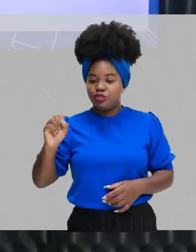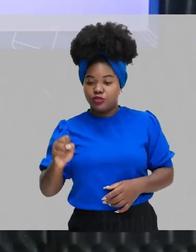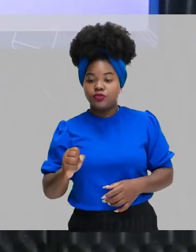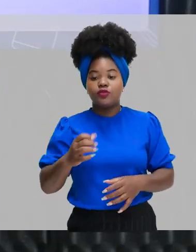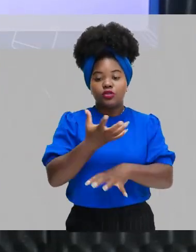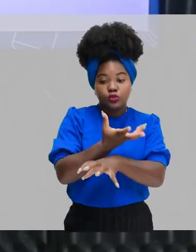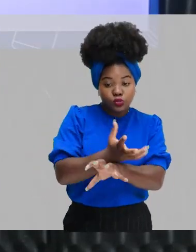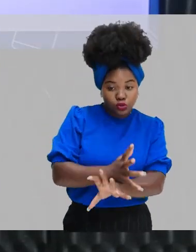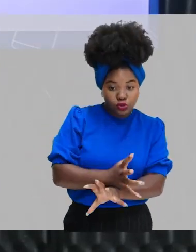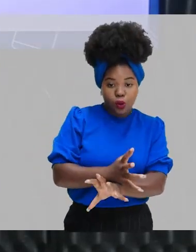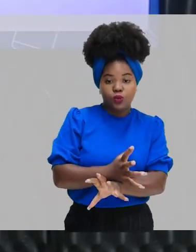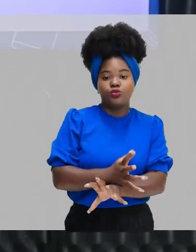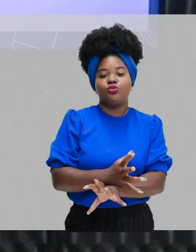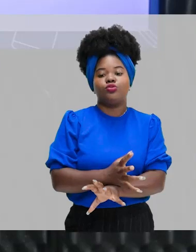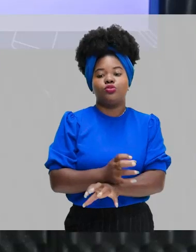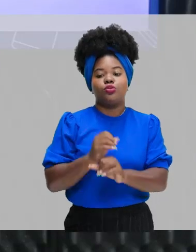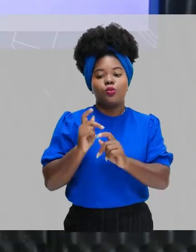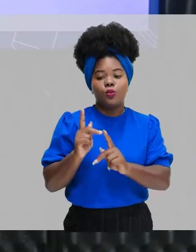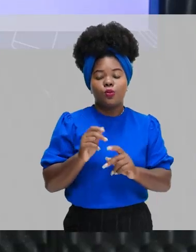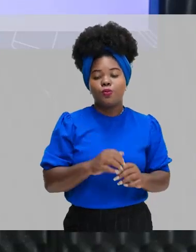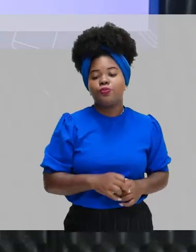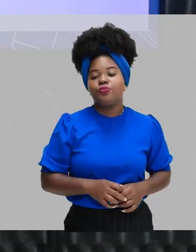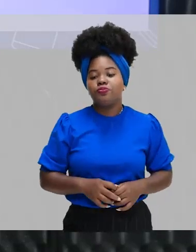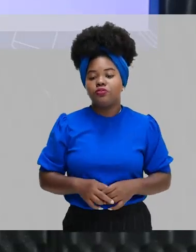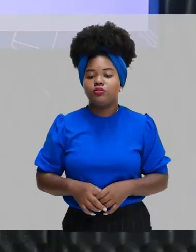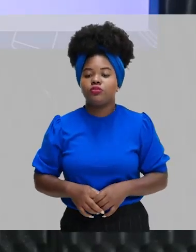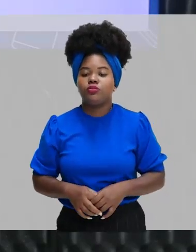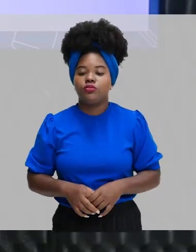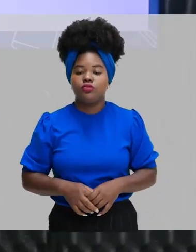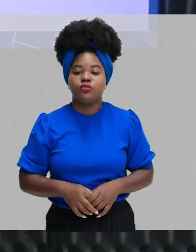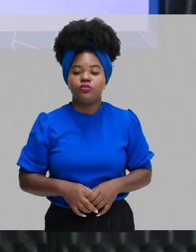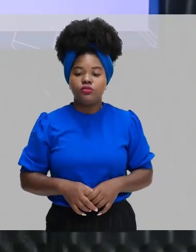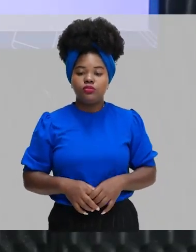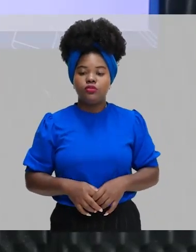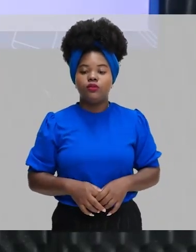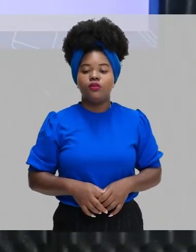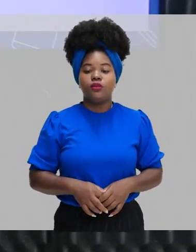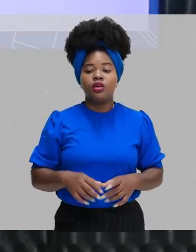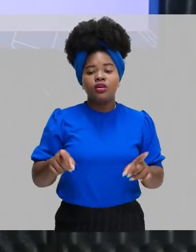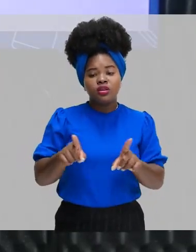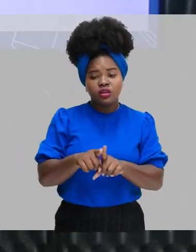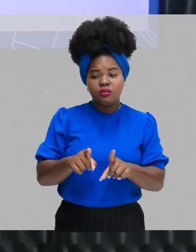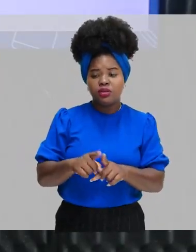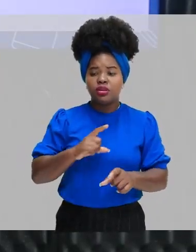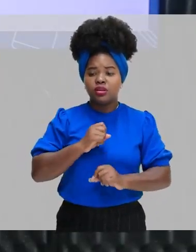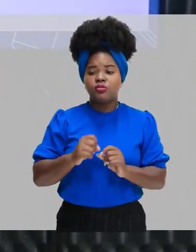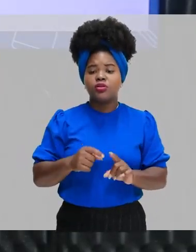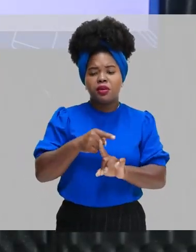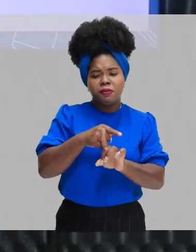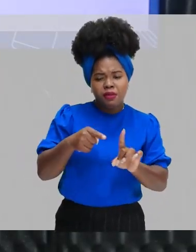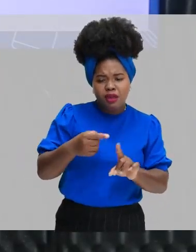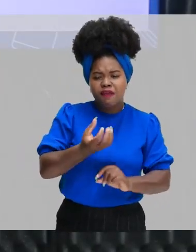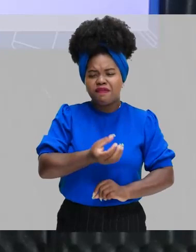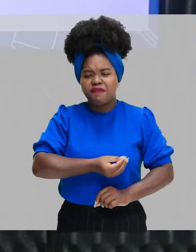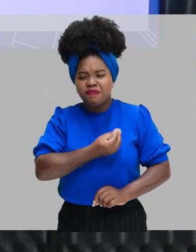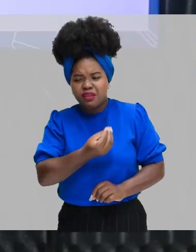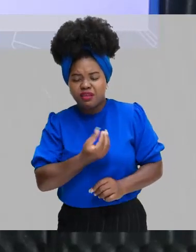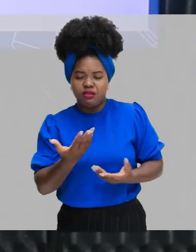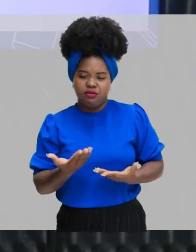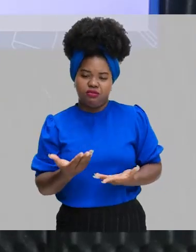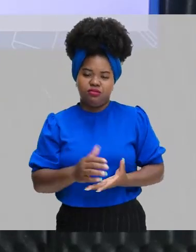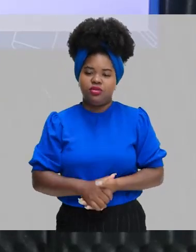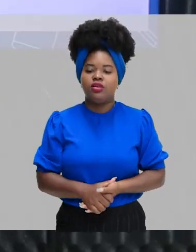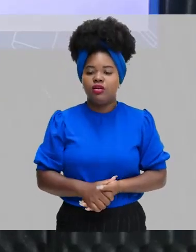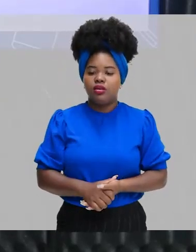verdade isótopos e falamos aqui na questão da meia vida então a meia vida é o tempo necessário